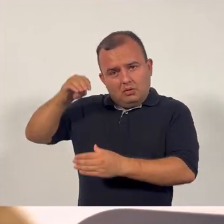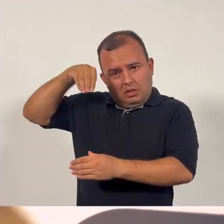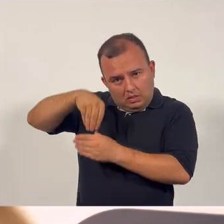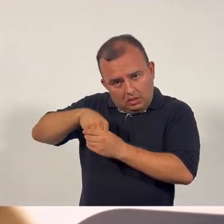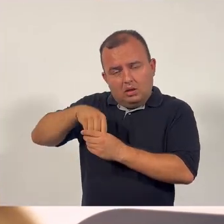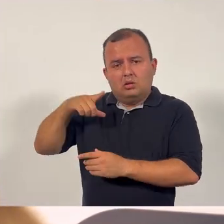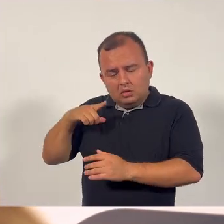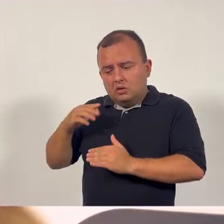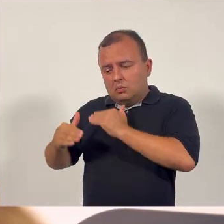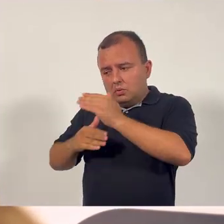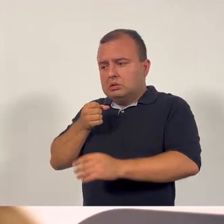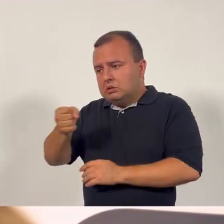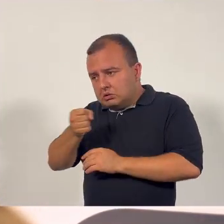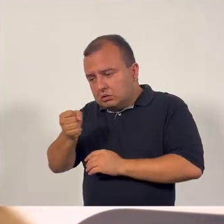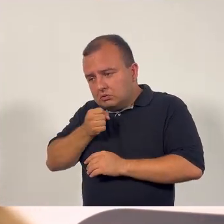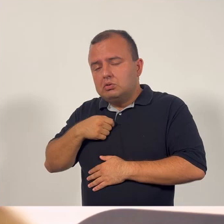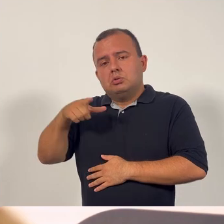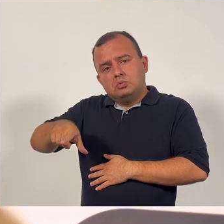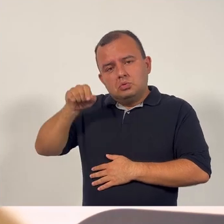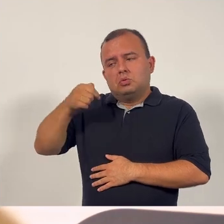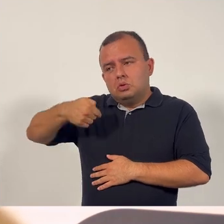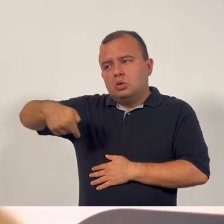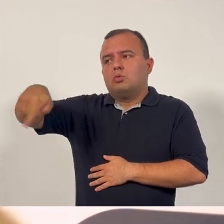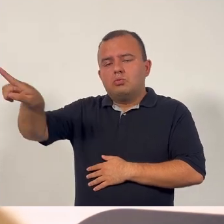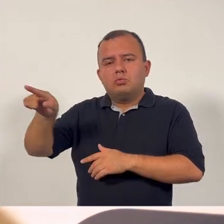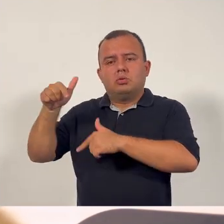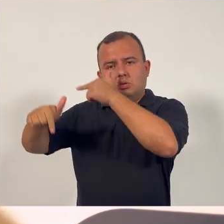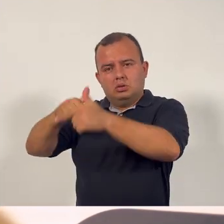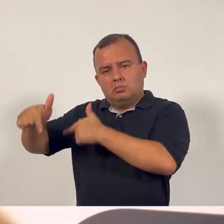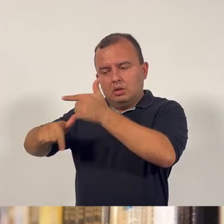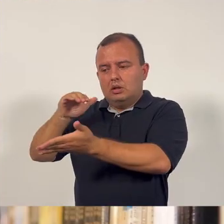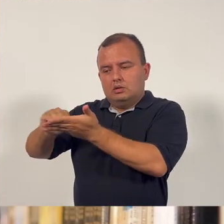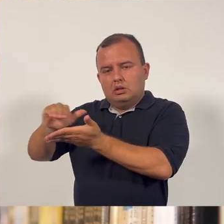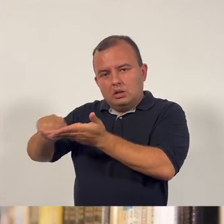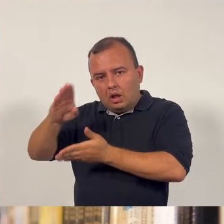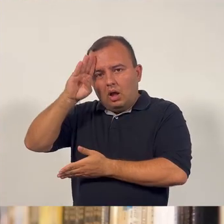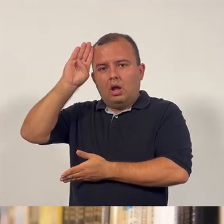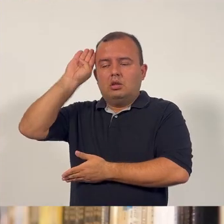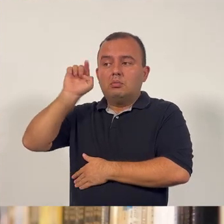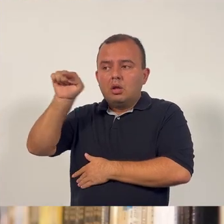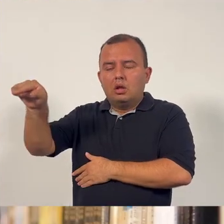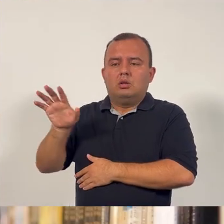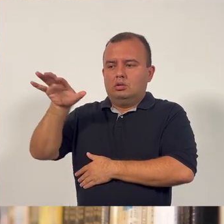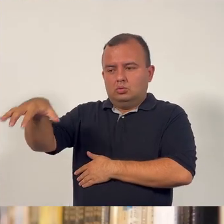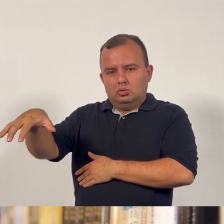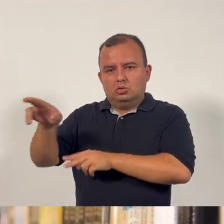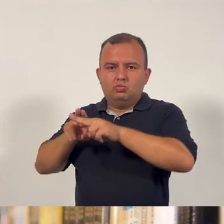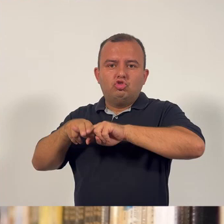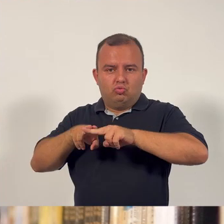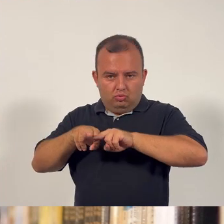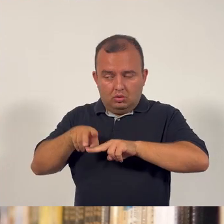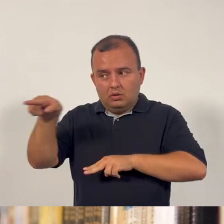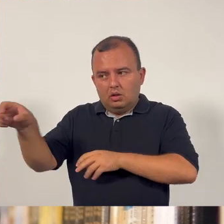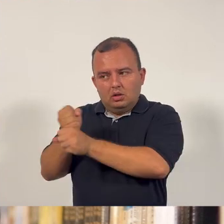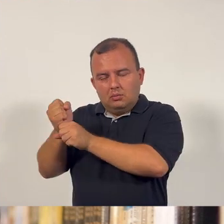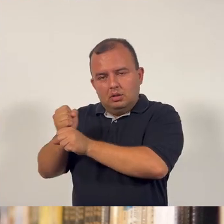processo interno de seleção e fui selecionada para ser secretária acadêmica no campus de Tijucas. Fiquei